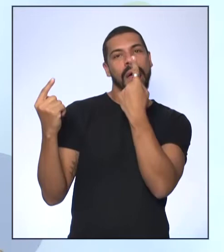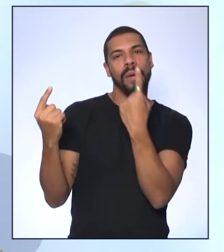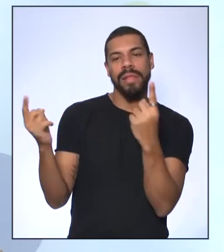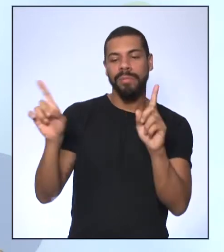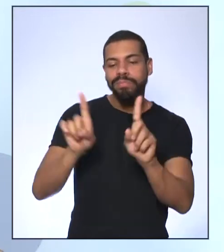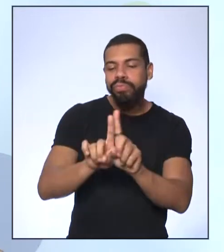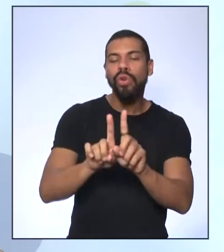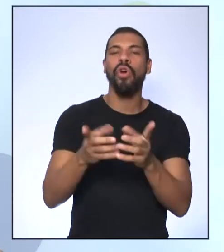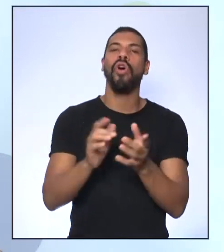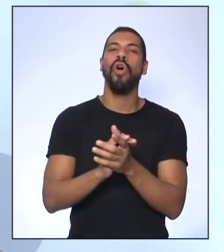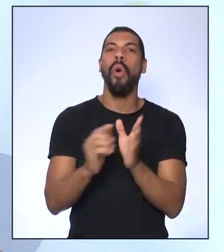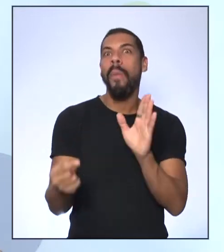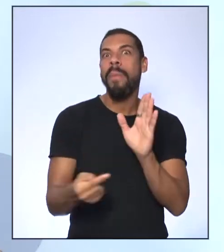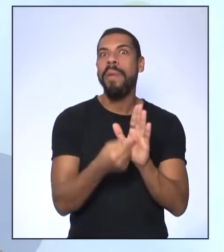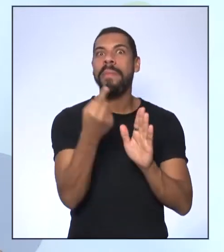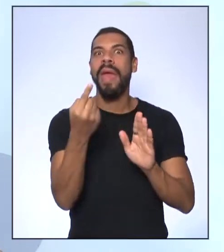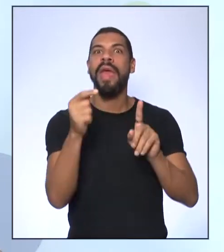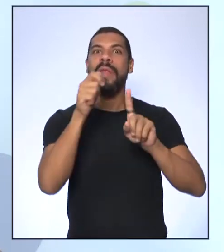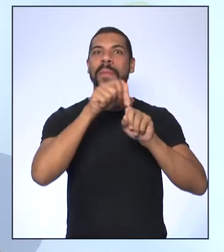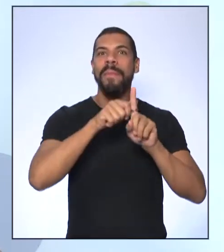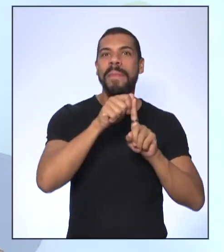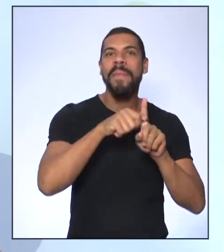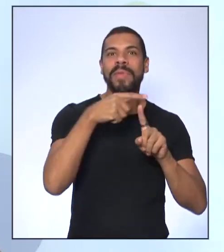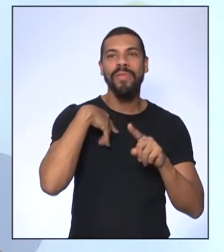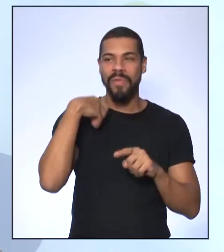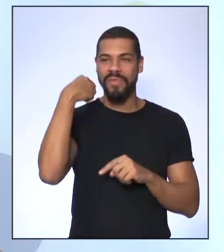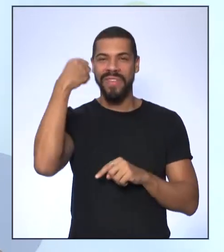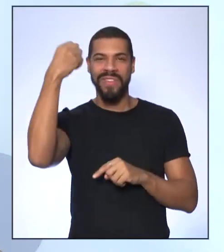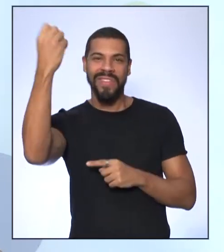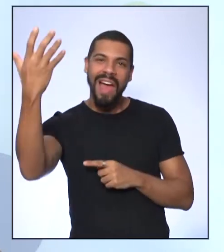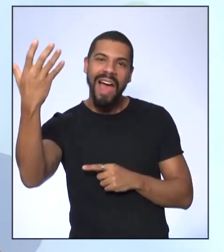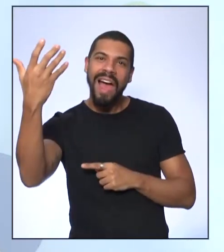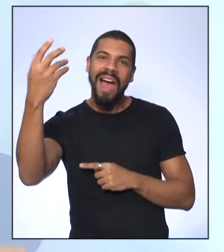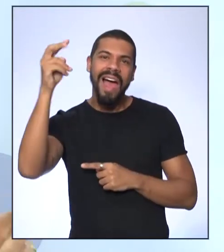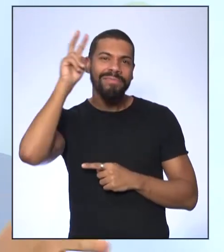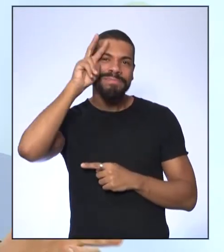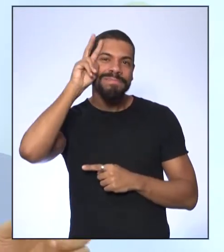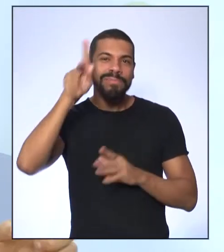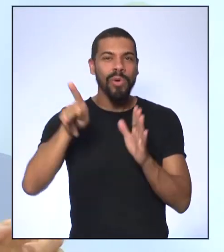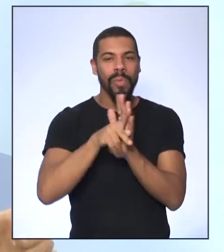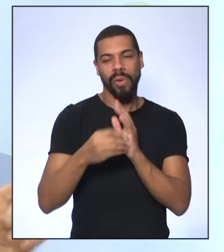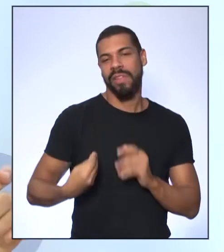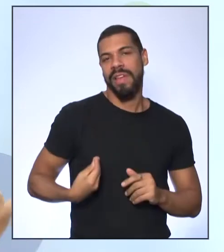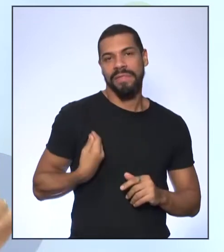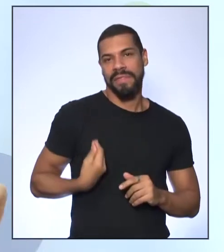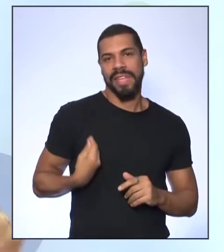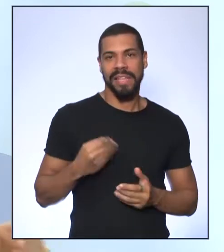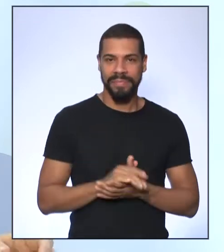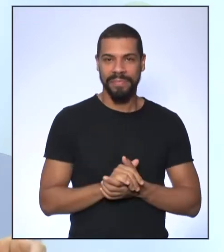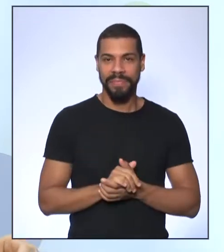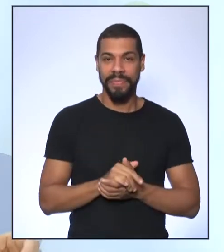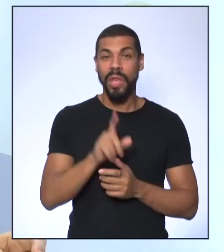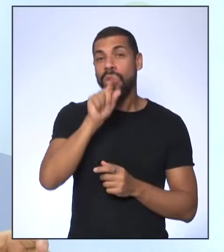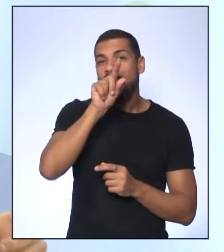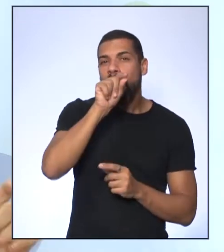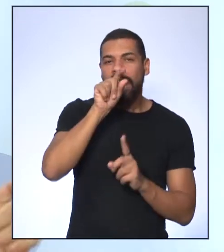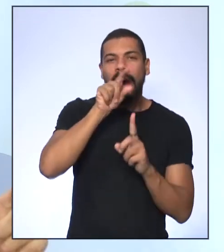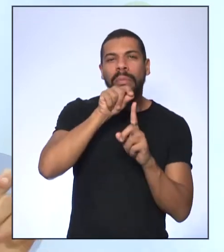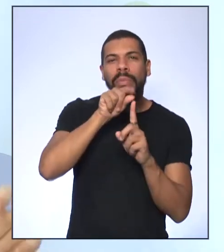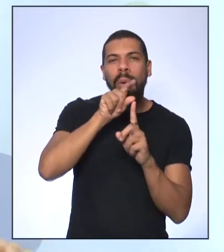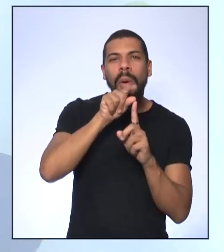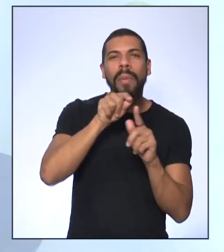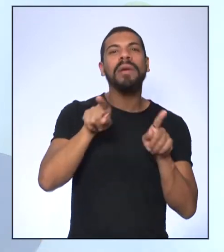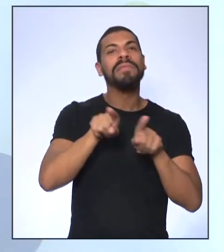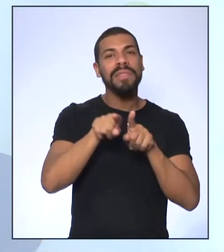pessoa, ou esse é o primeiro mês que eu fui para tal lugar, e aí conta a história da vida. O Twitter, que são textos curtos, né? Você